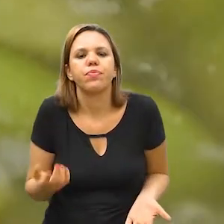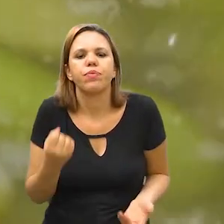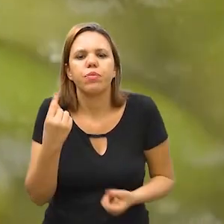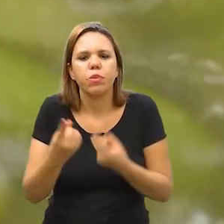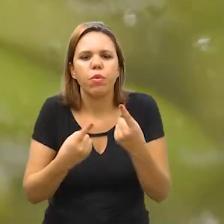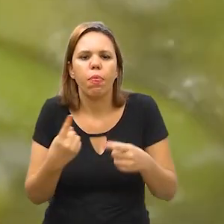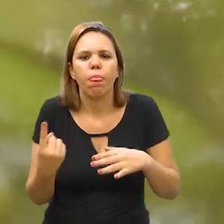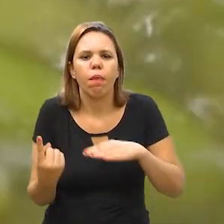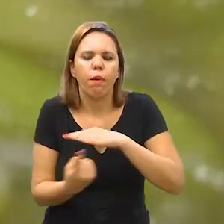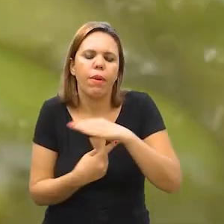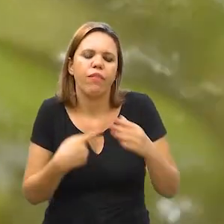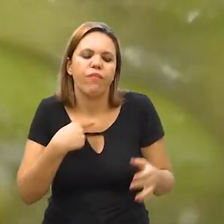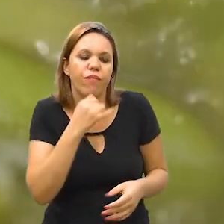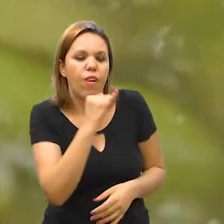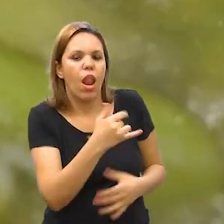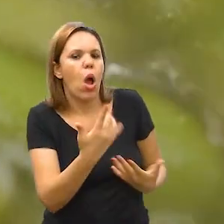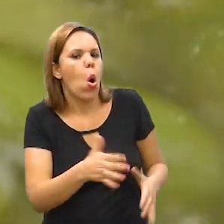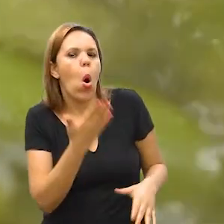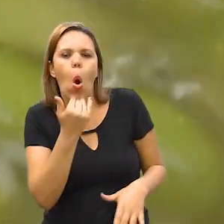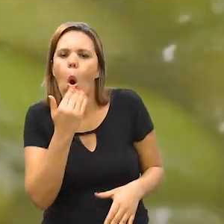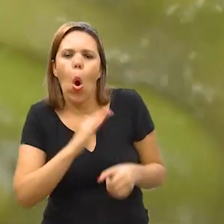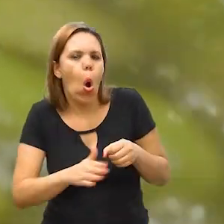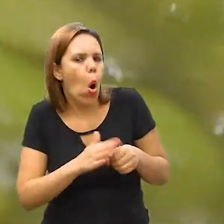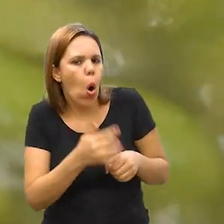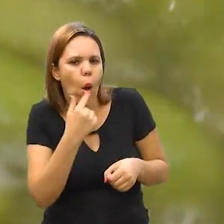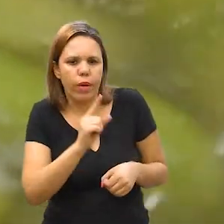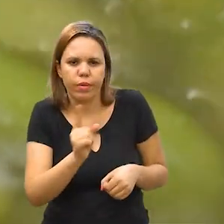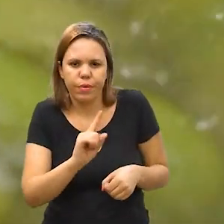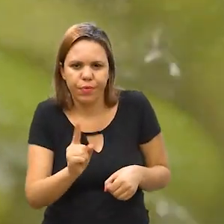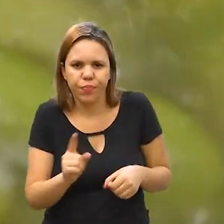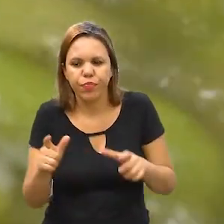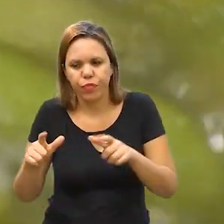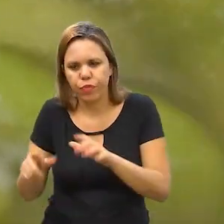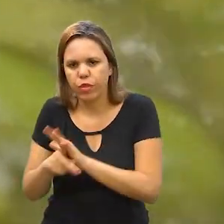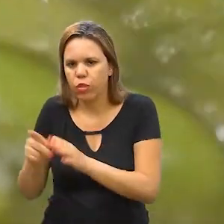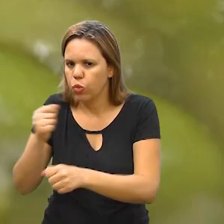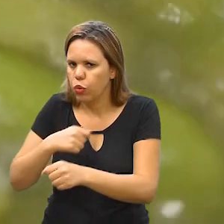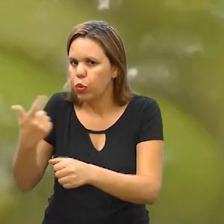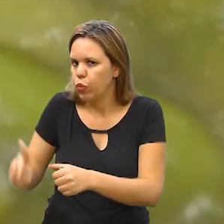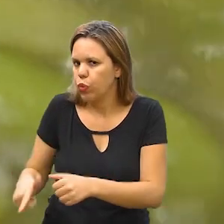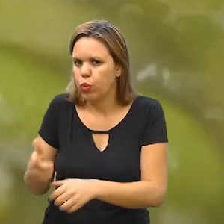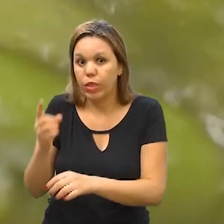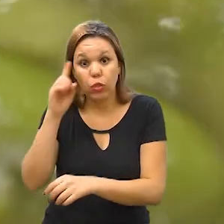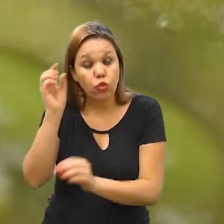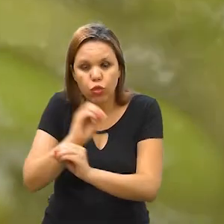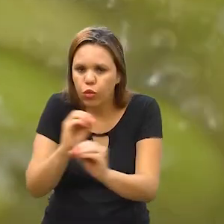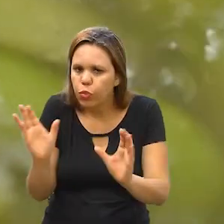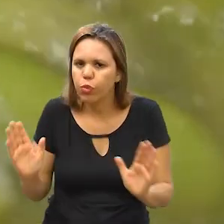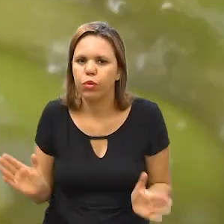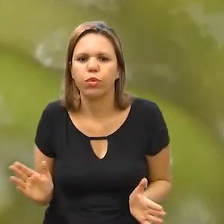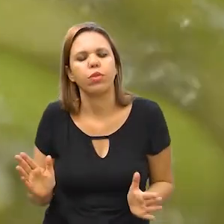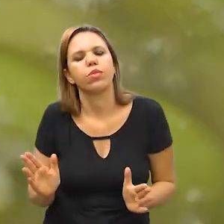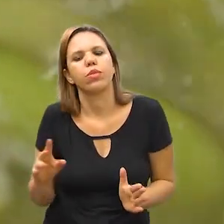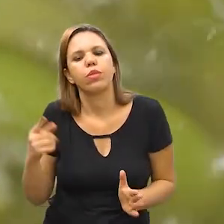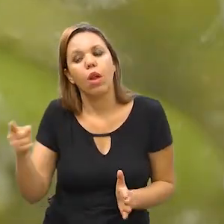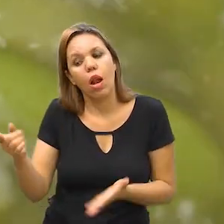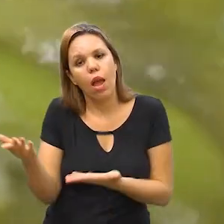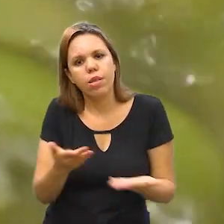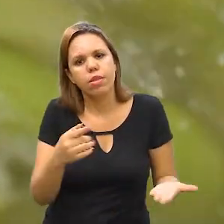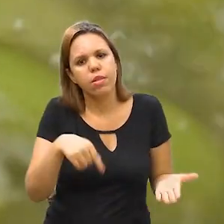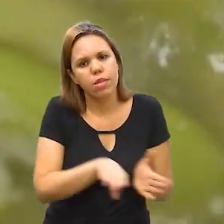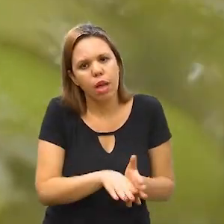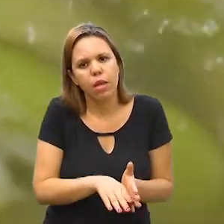dos meus clientes falar, Grazi, eu não como tomate, no cardápio dele ele não vai ter tomate nenhum dia. Então ele